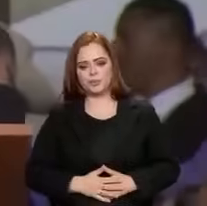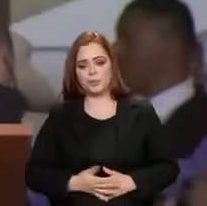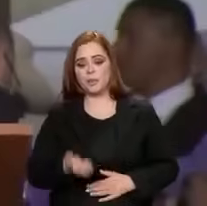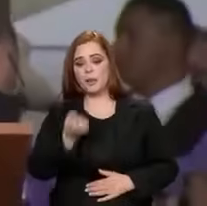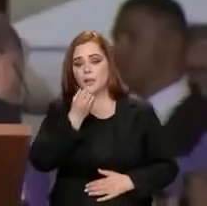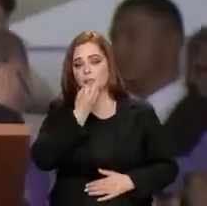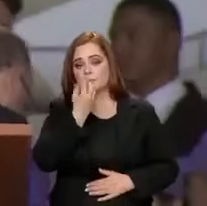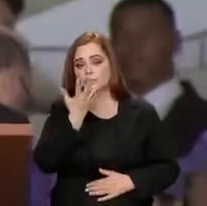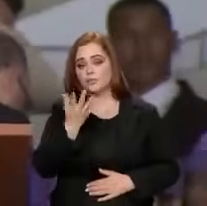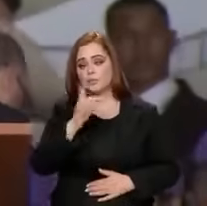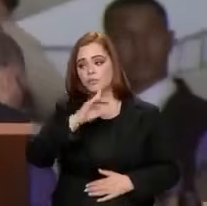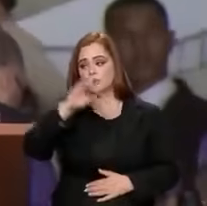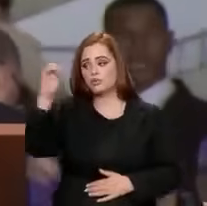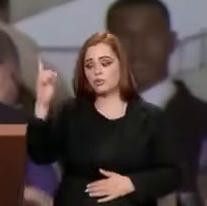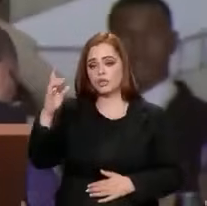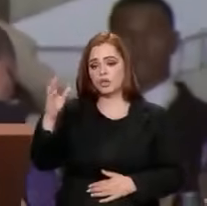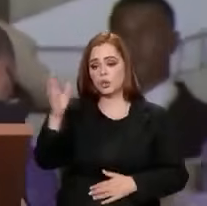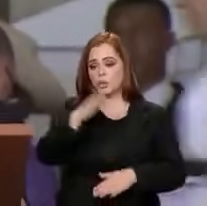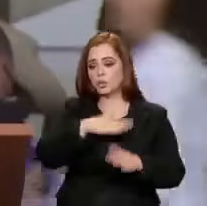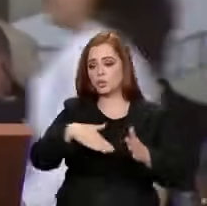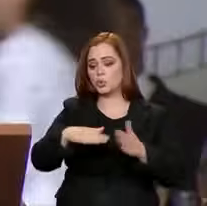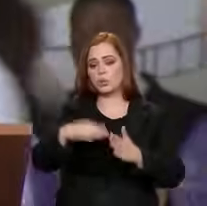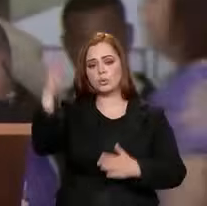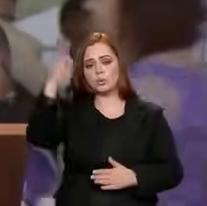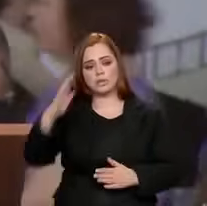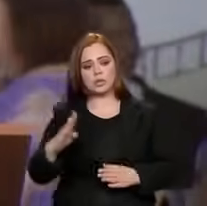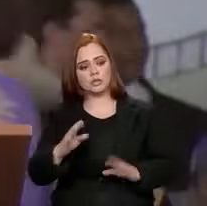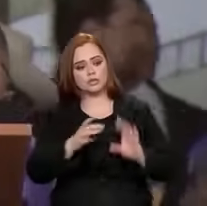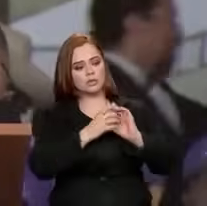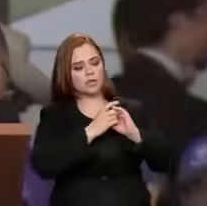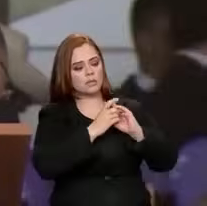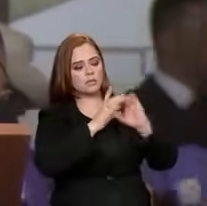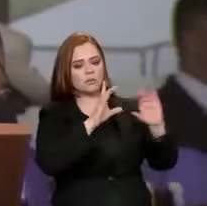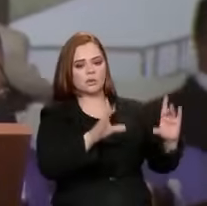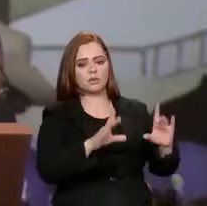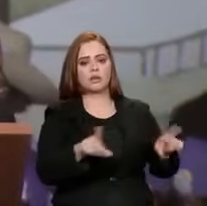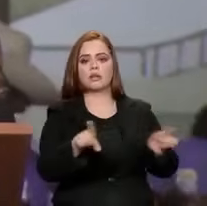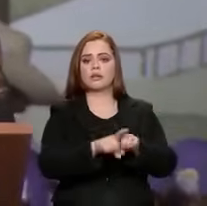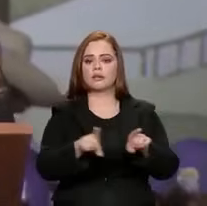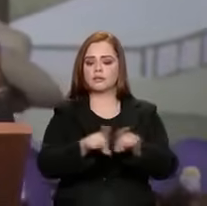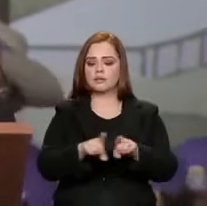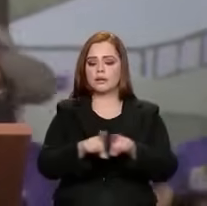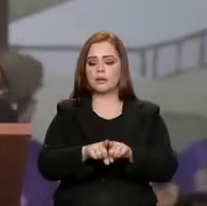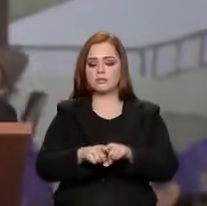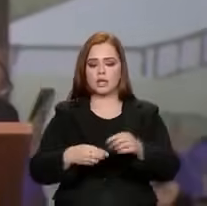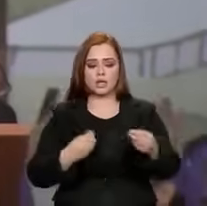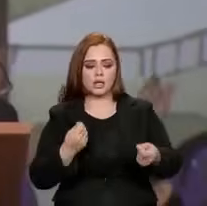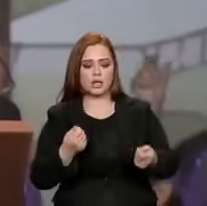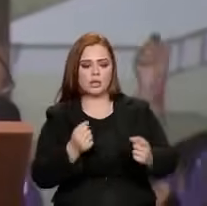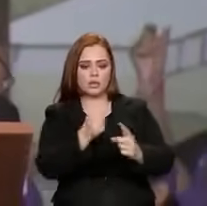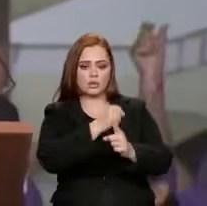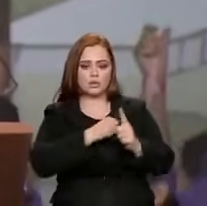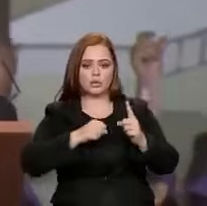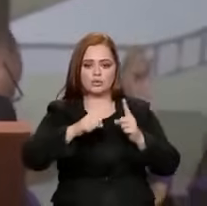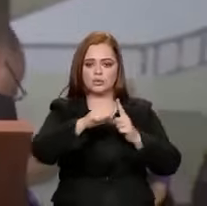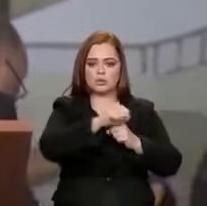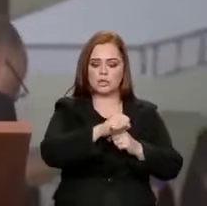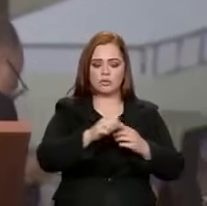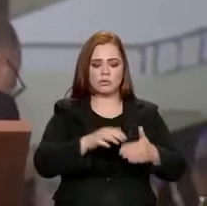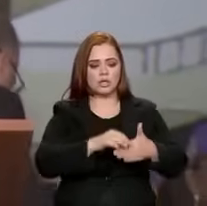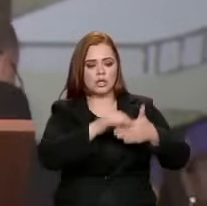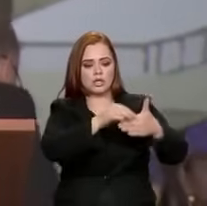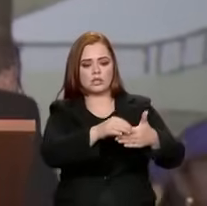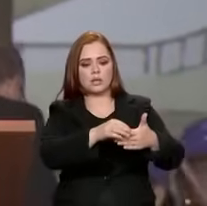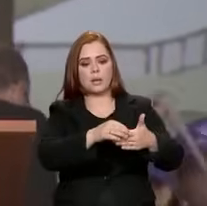bom dia ao Brasil da democracia e da participação social liderada